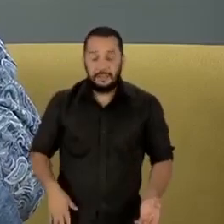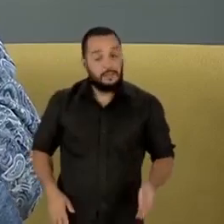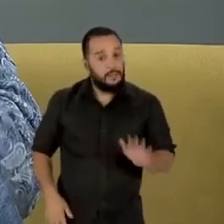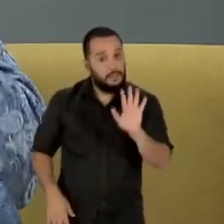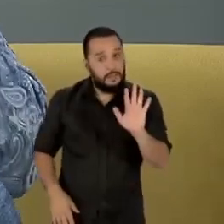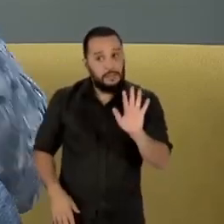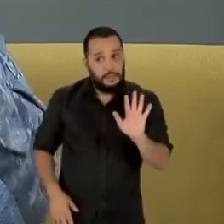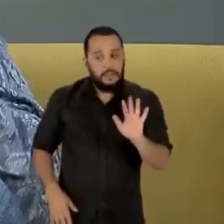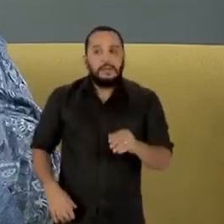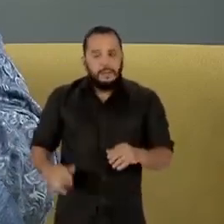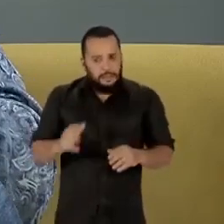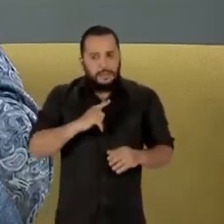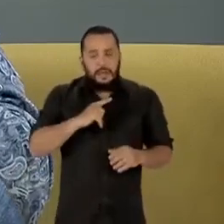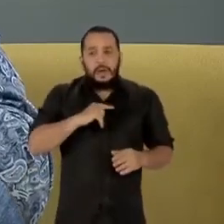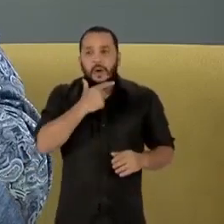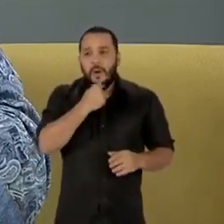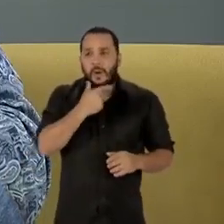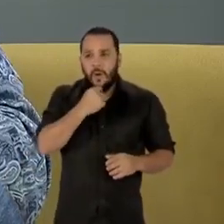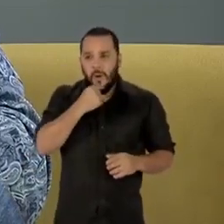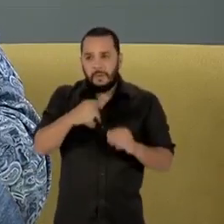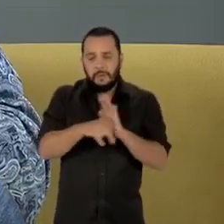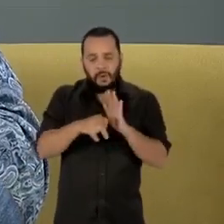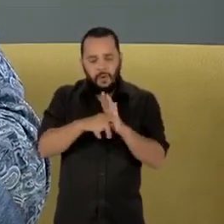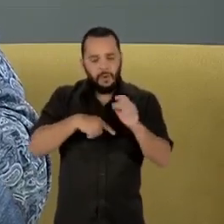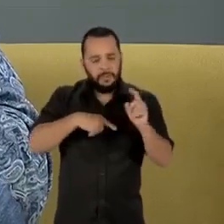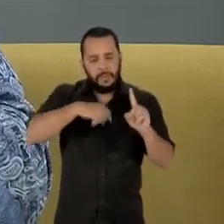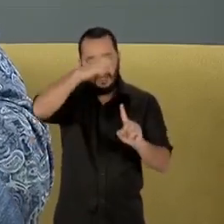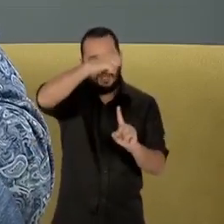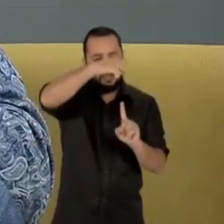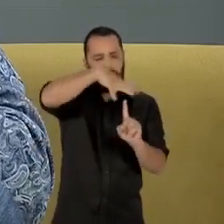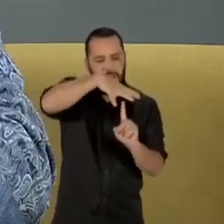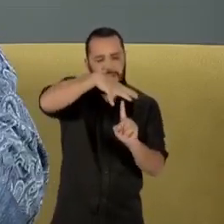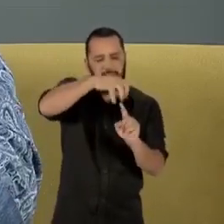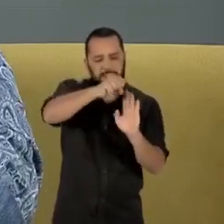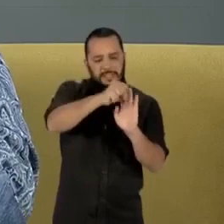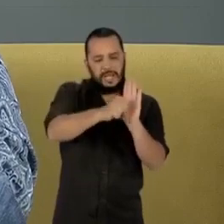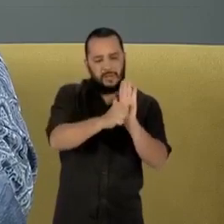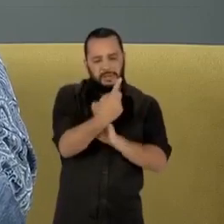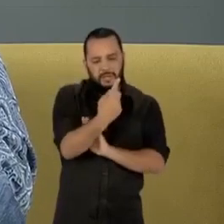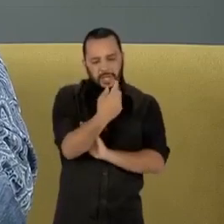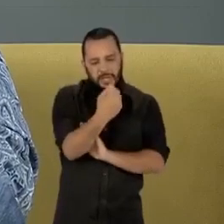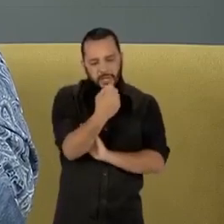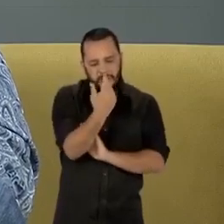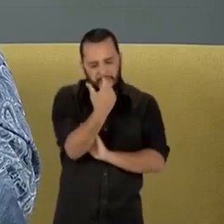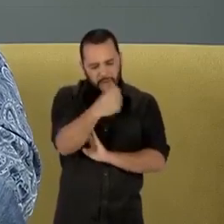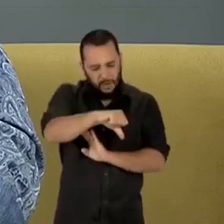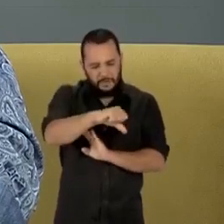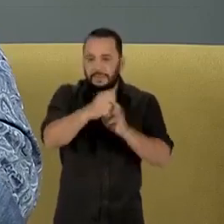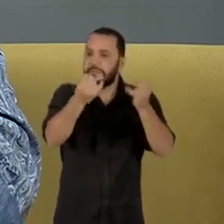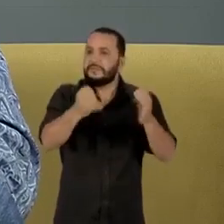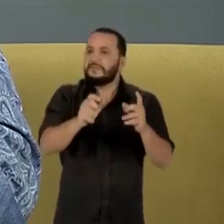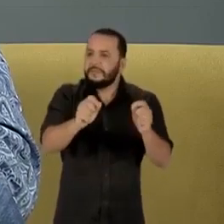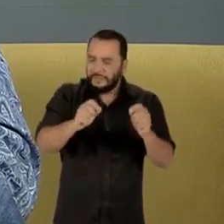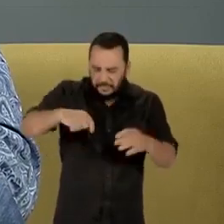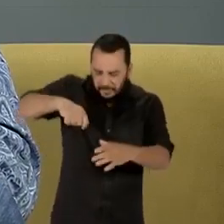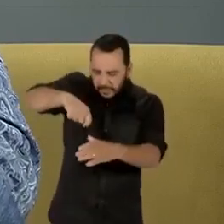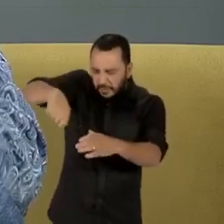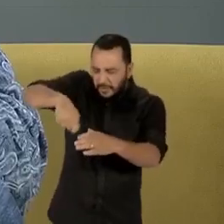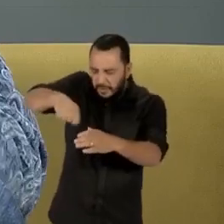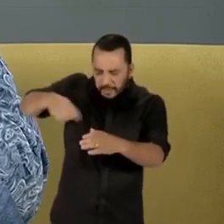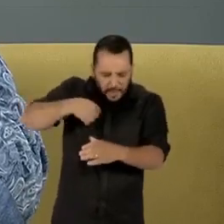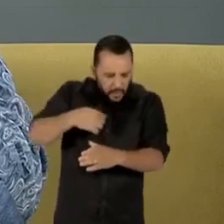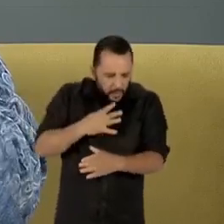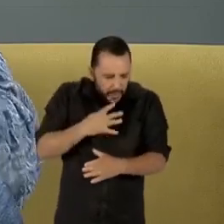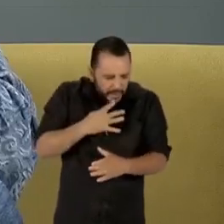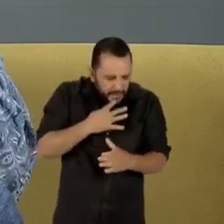essa razão o iluminista um escritor nos franceses do século 19 disse gastronomia é o conhecimento fundamentado de